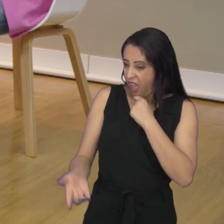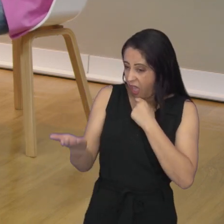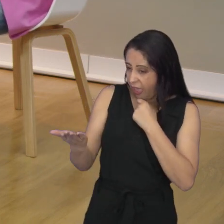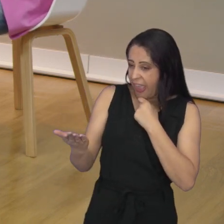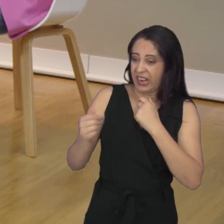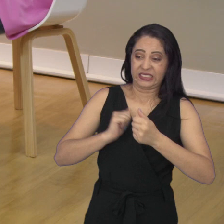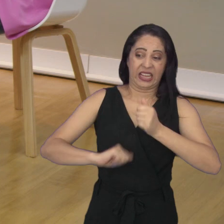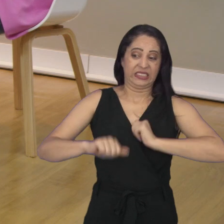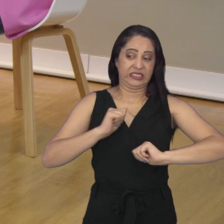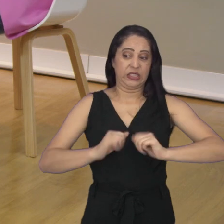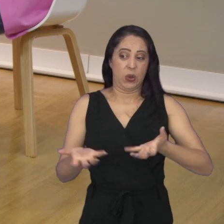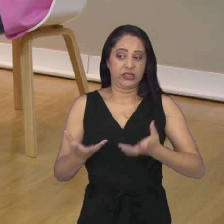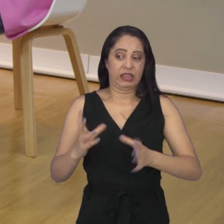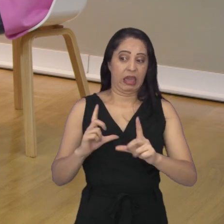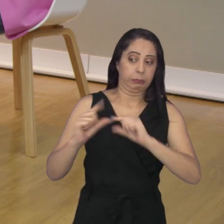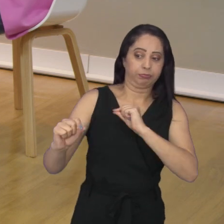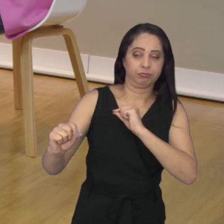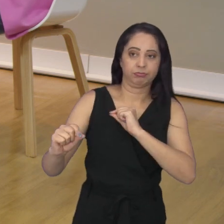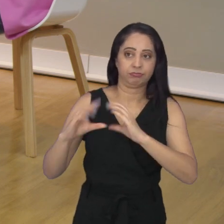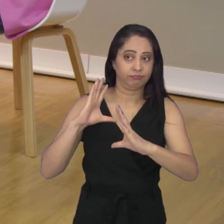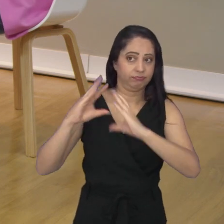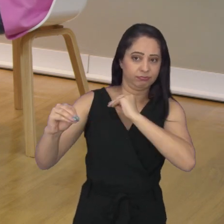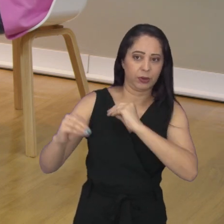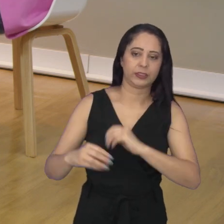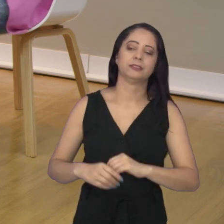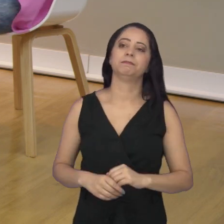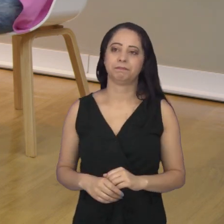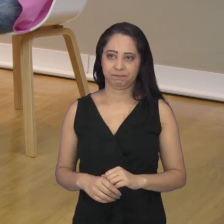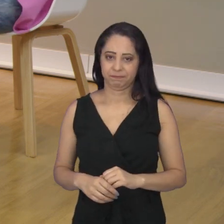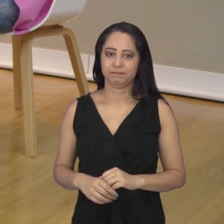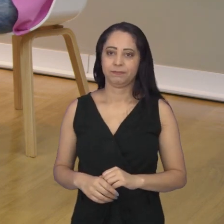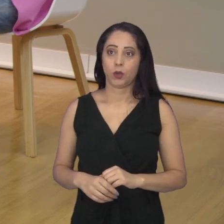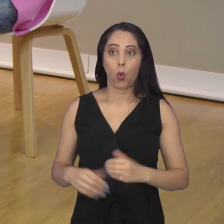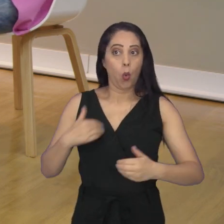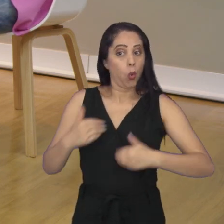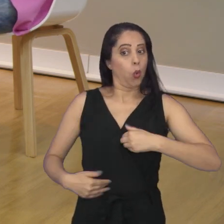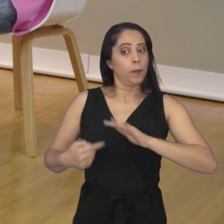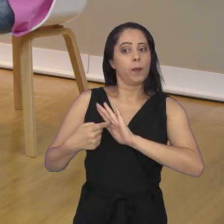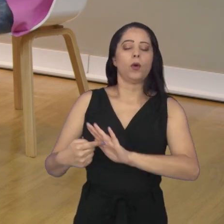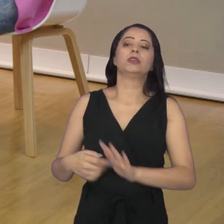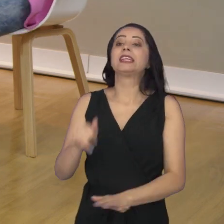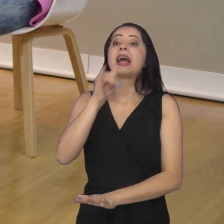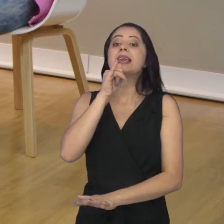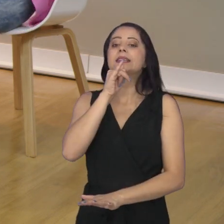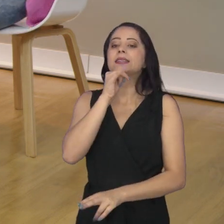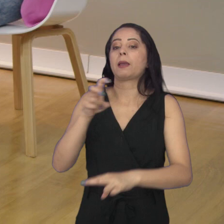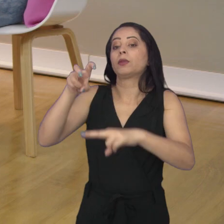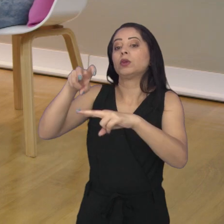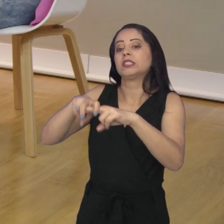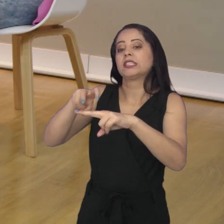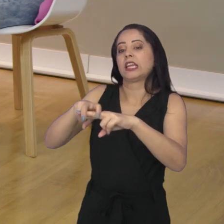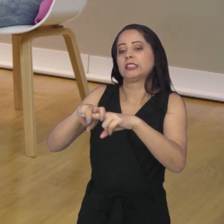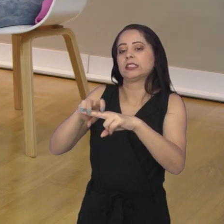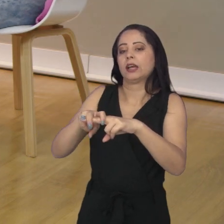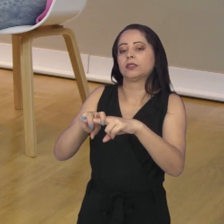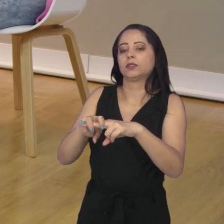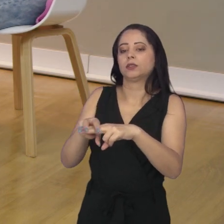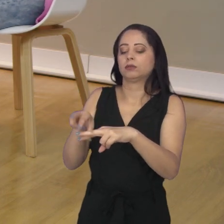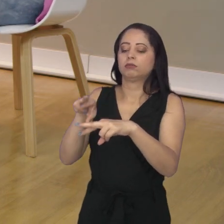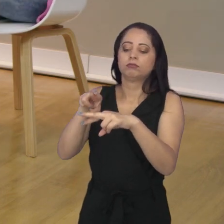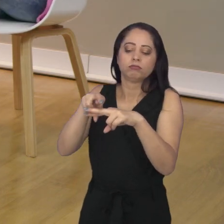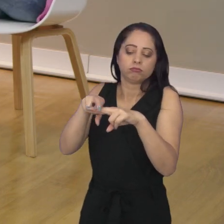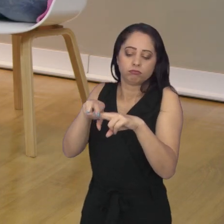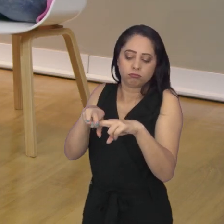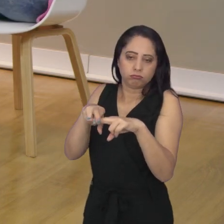pessoa, entender o que aquela pessoa está sentindo. Ela está falando sem falar. Entendi. Na verdade? Tem que ficar atento. Agora, uma pessoa que está aqui, vamos dizer, eu